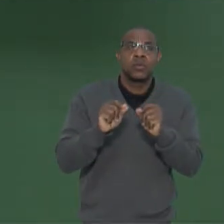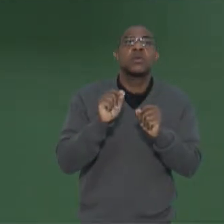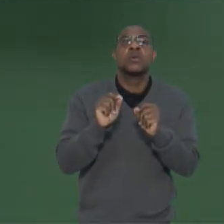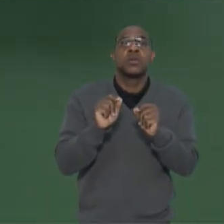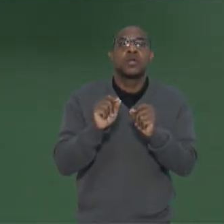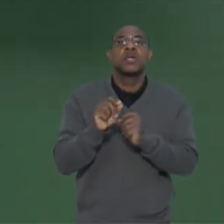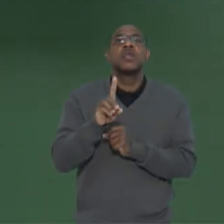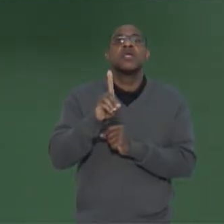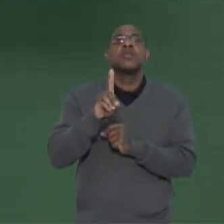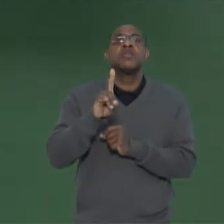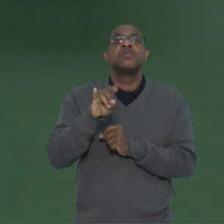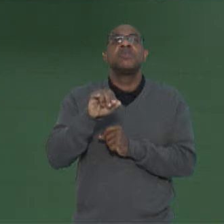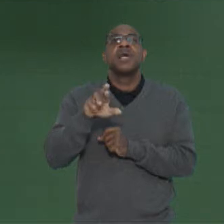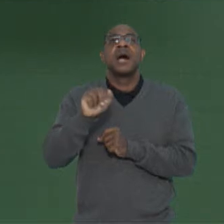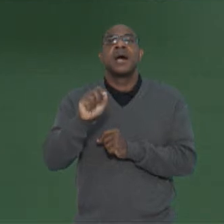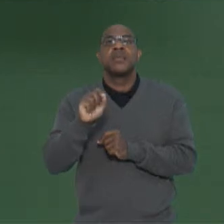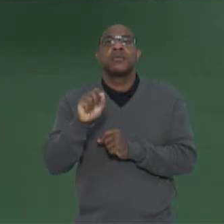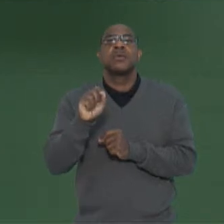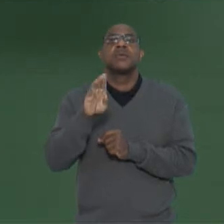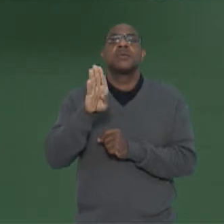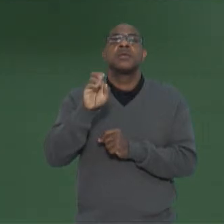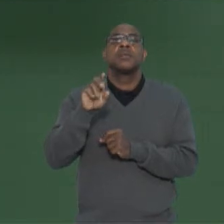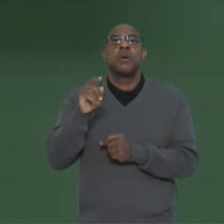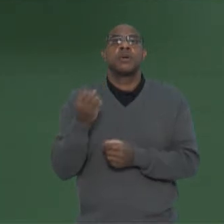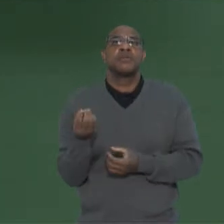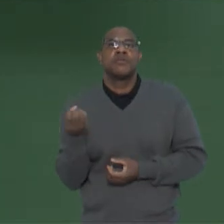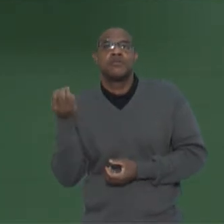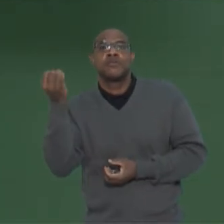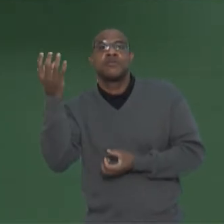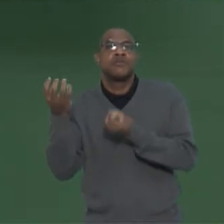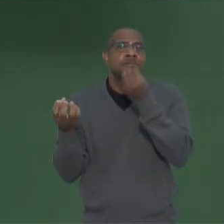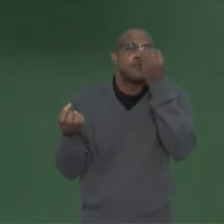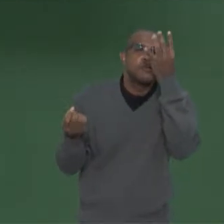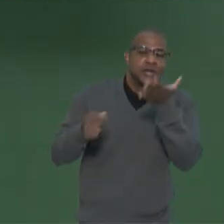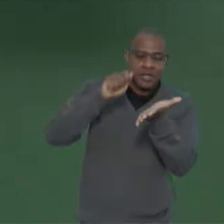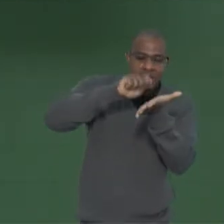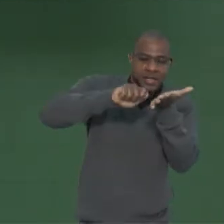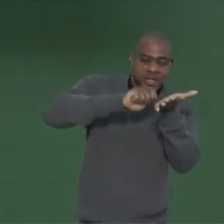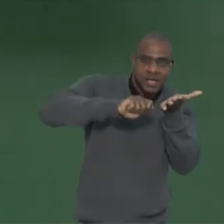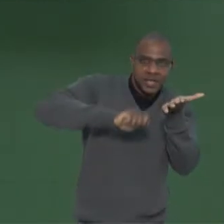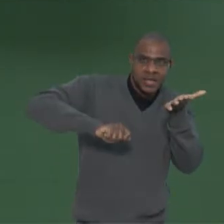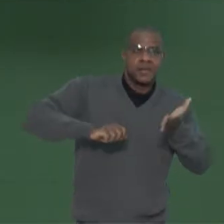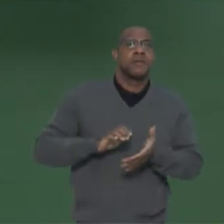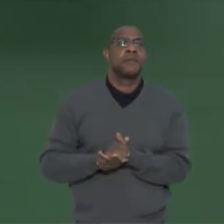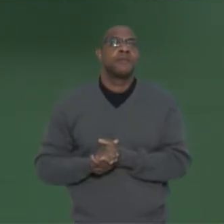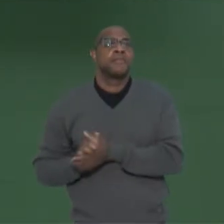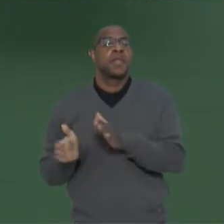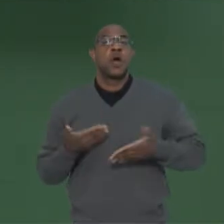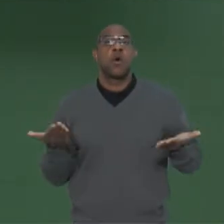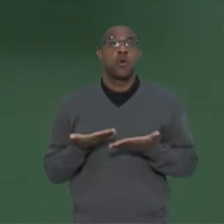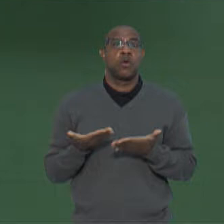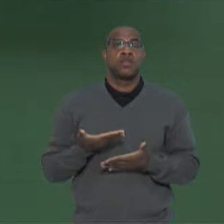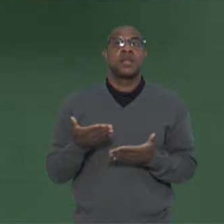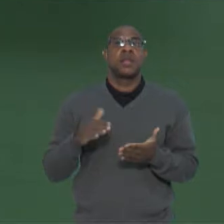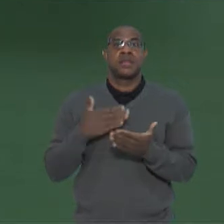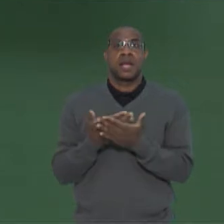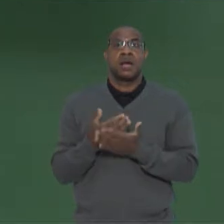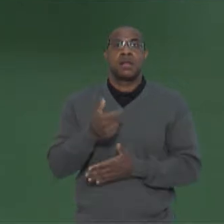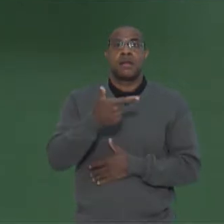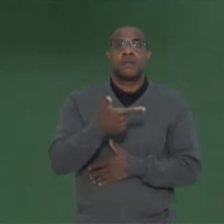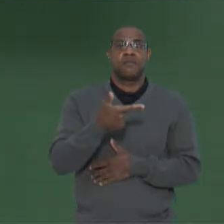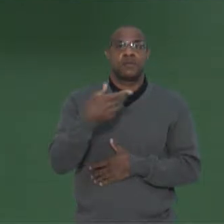gênero, diário de viaje, diário de a bordo. O que vamos falar hoje na aula número 24 é um